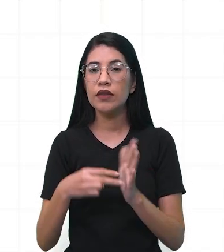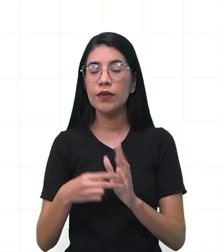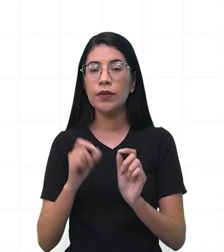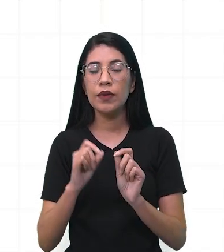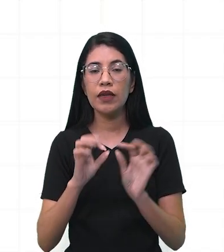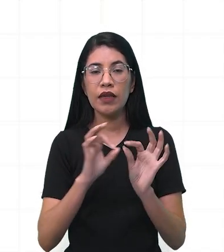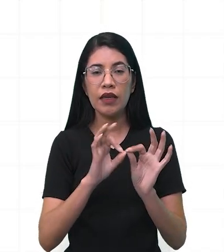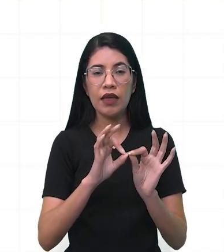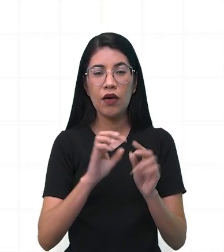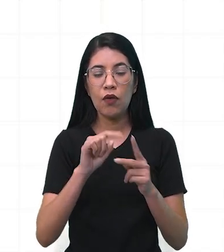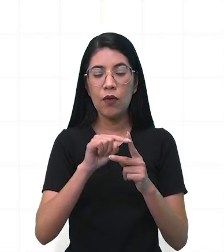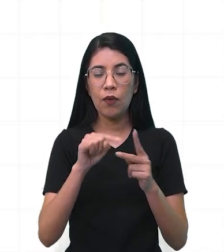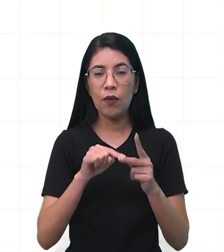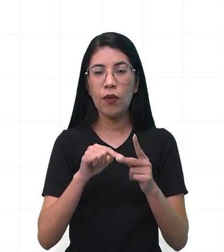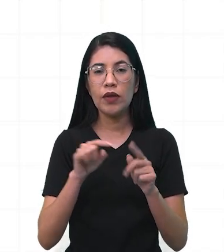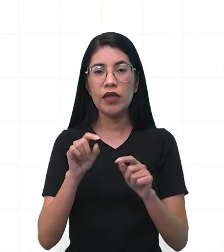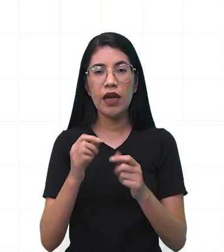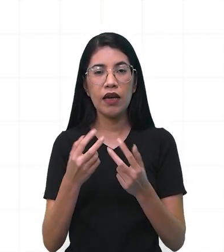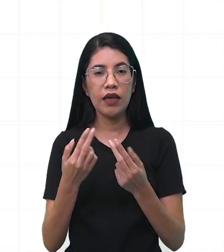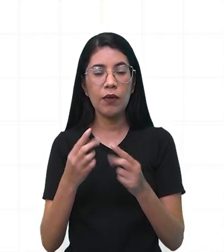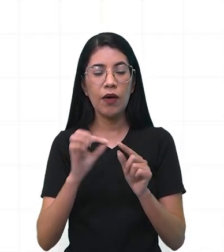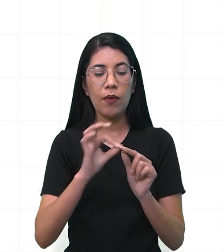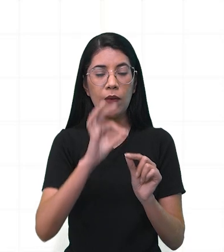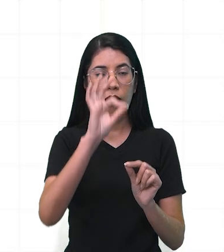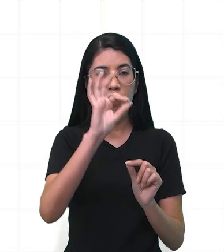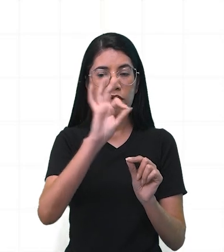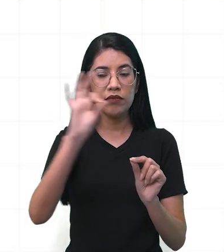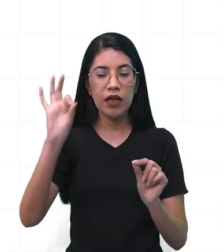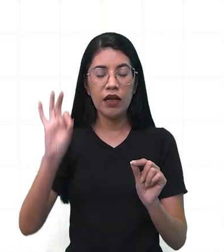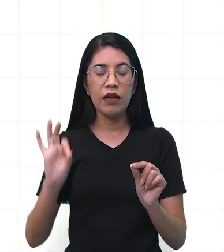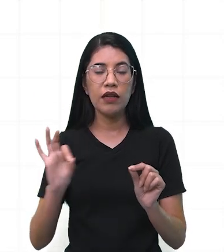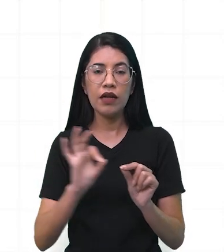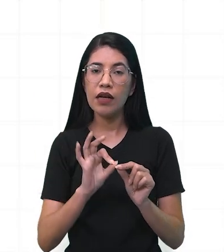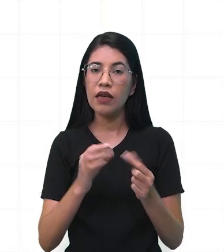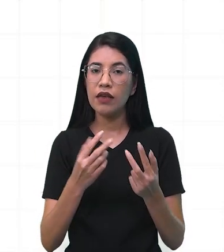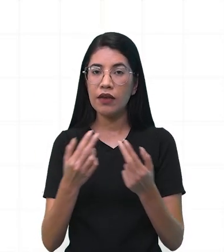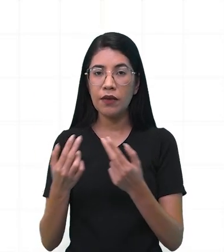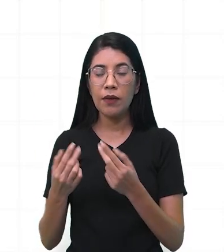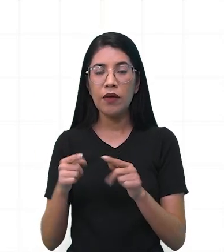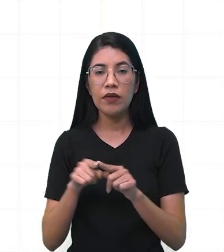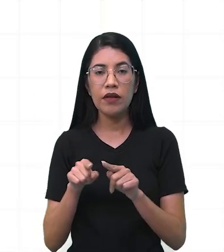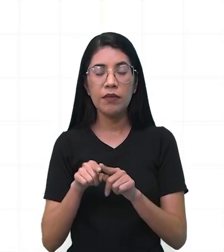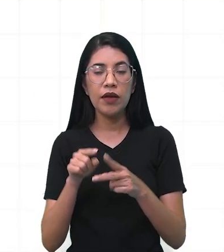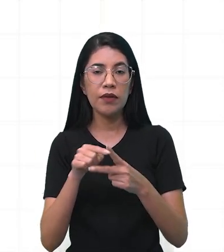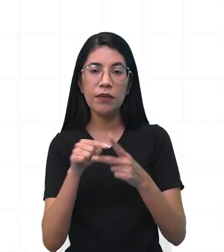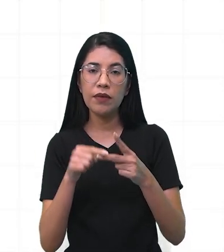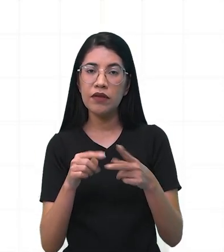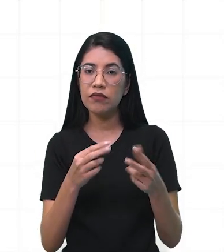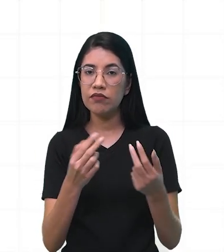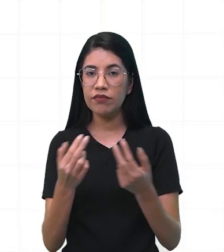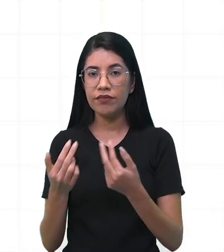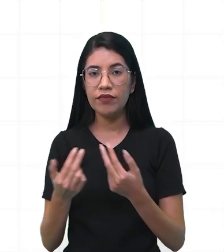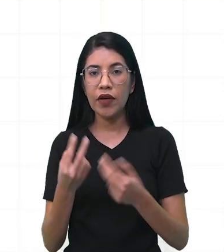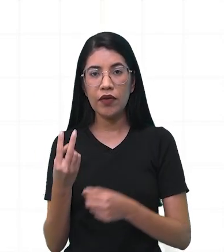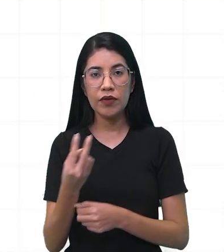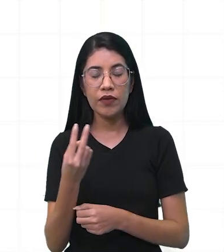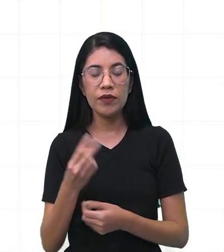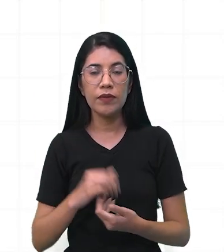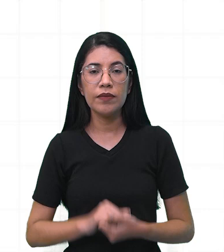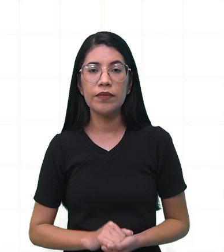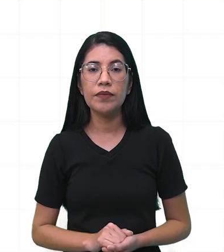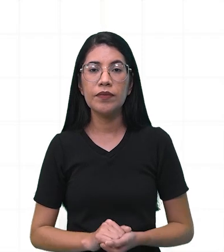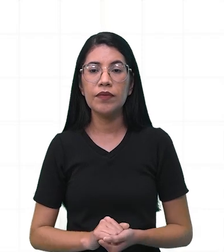possuem a mesma medida. Ou seja, a medida dos lados são todas iguais e a medida dos ângulos também são todos iguais, tá